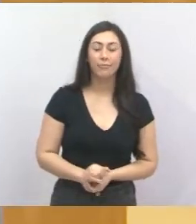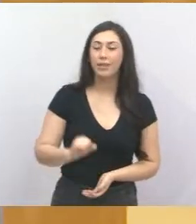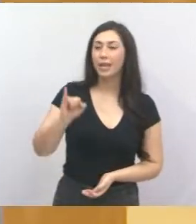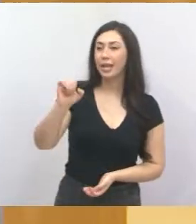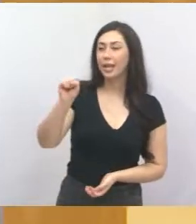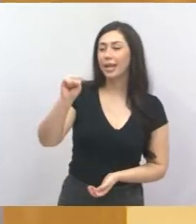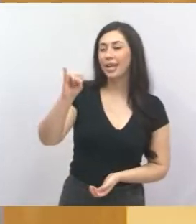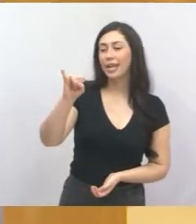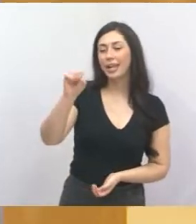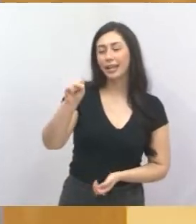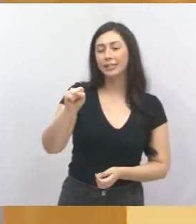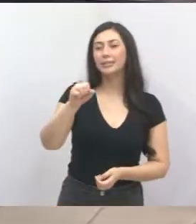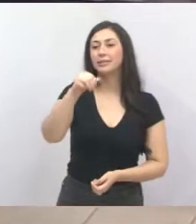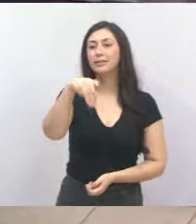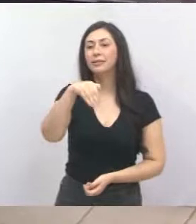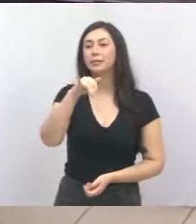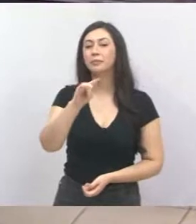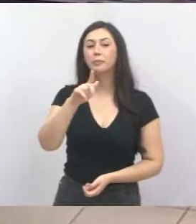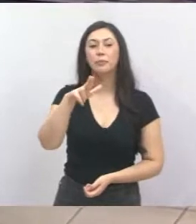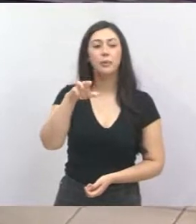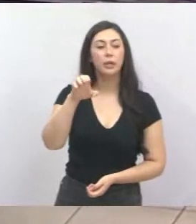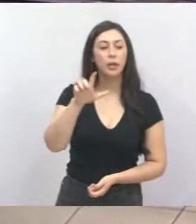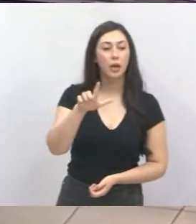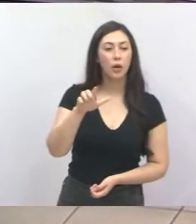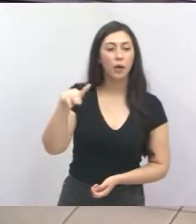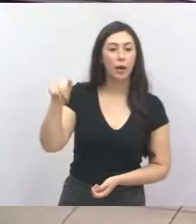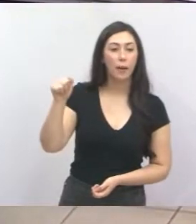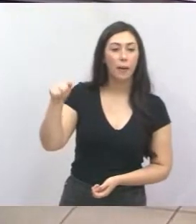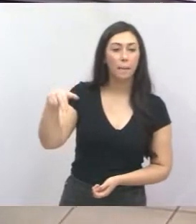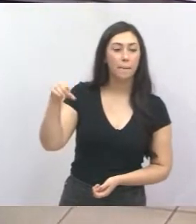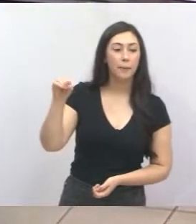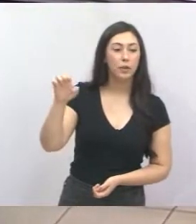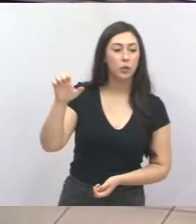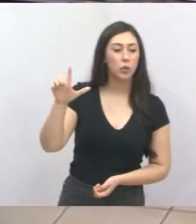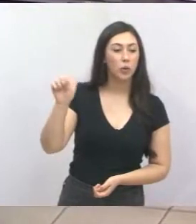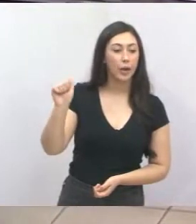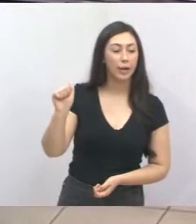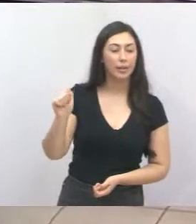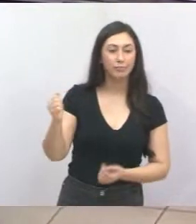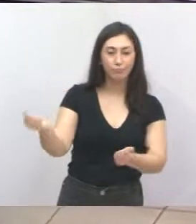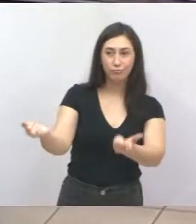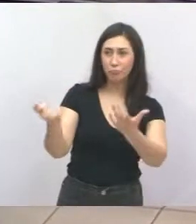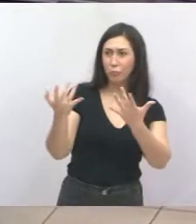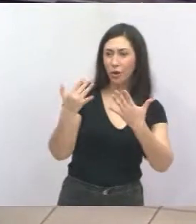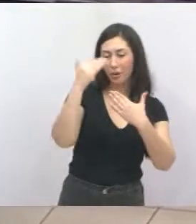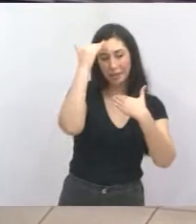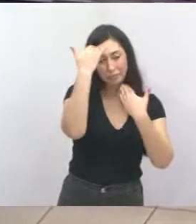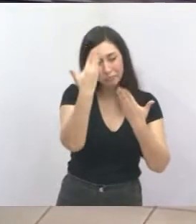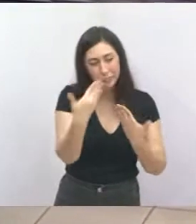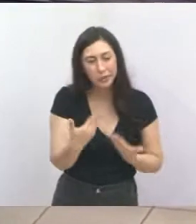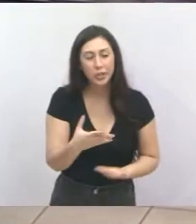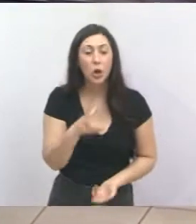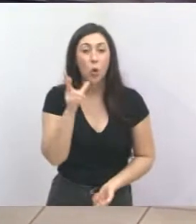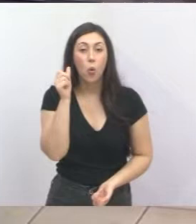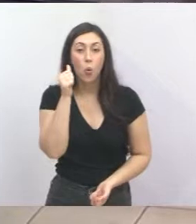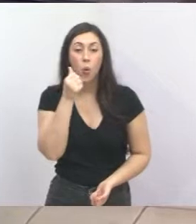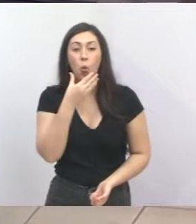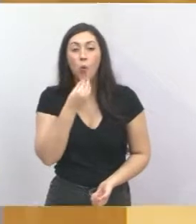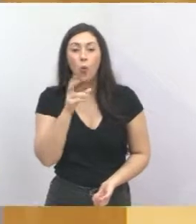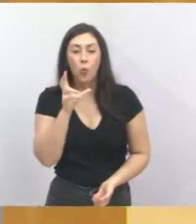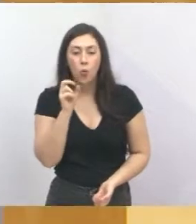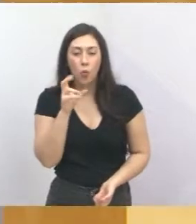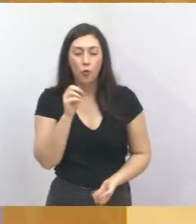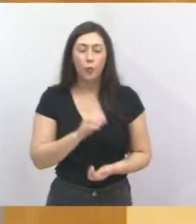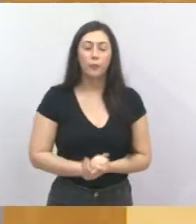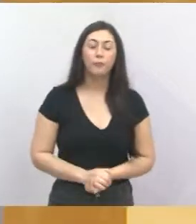Isis, o Miguel e a Manuela. Vieram fazer homenagem aqui para o vô, né? O Vitor Fraga,